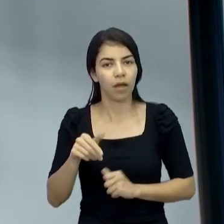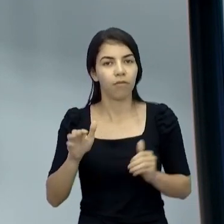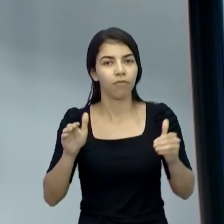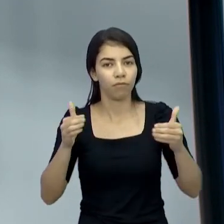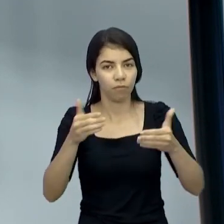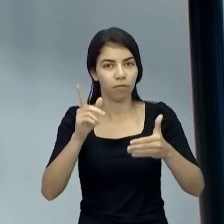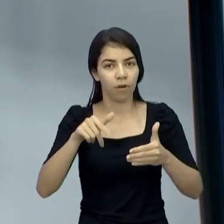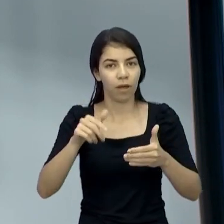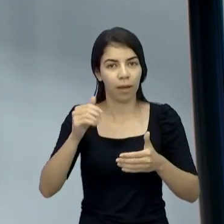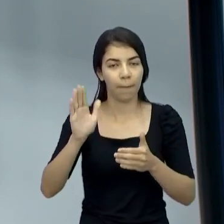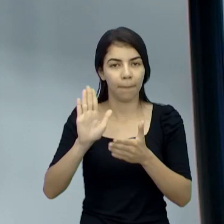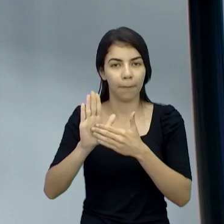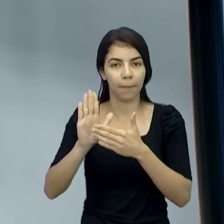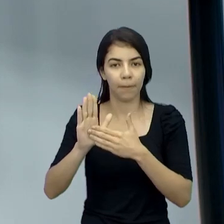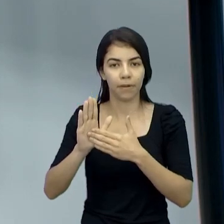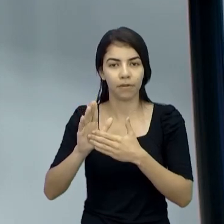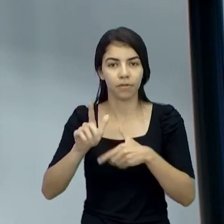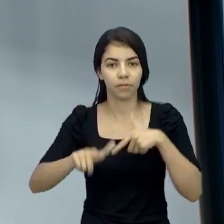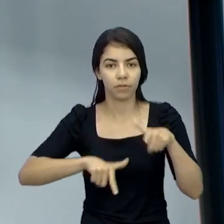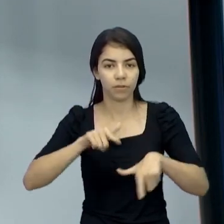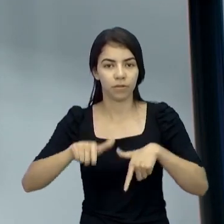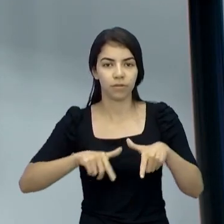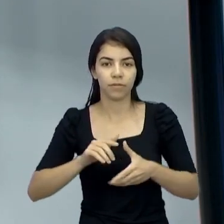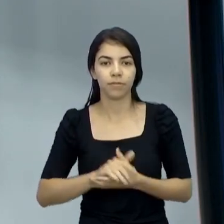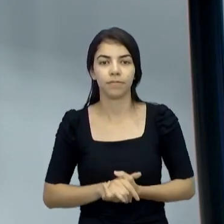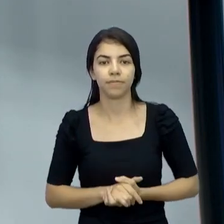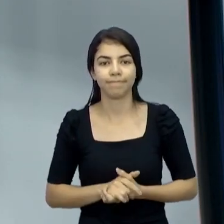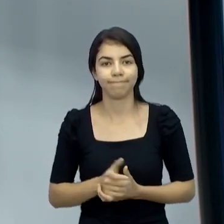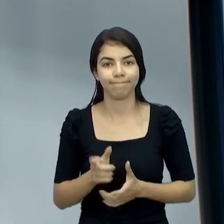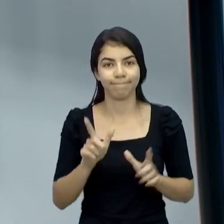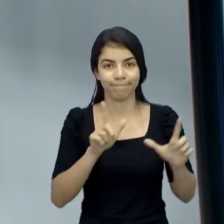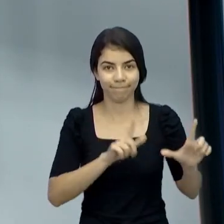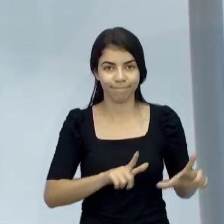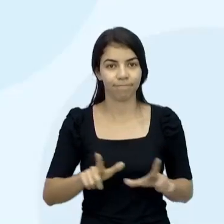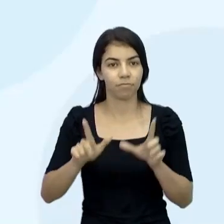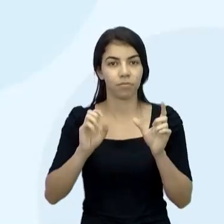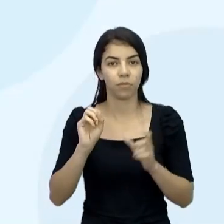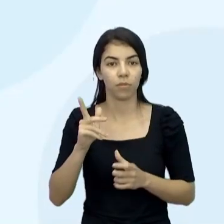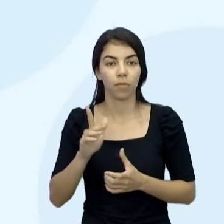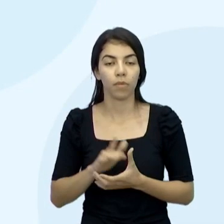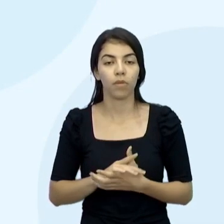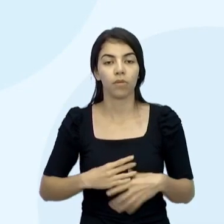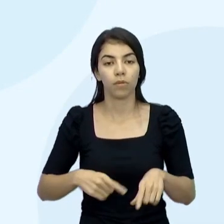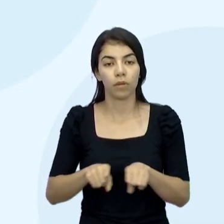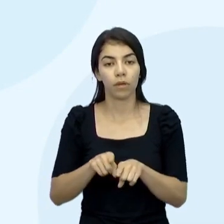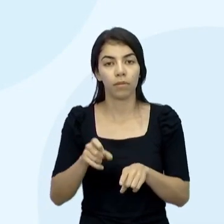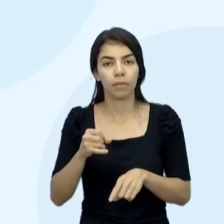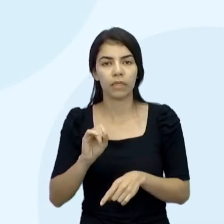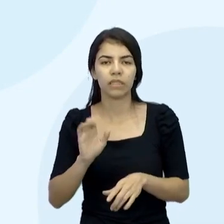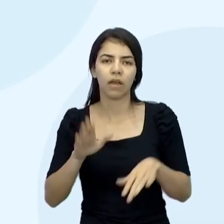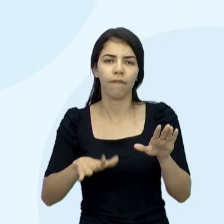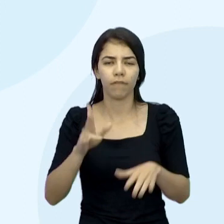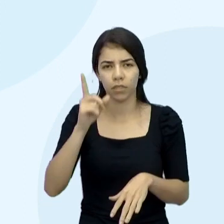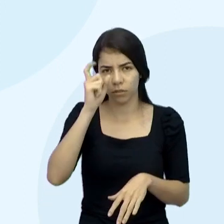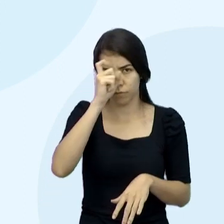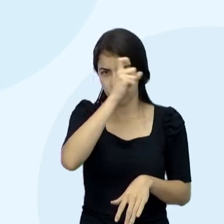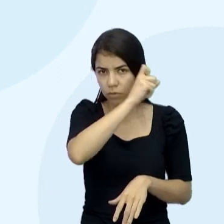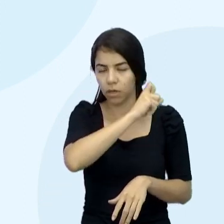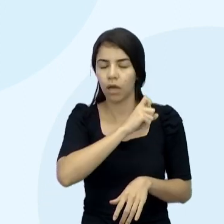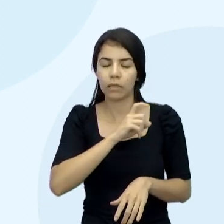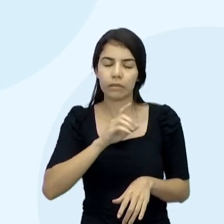é essa a ideia do nosso trabalho. Deixa eu pegar o passador aqui, ok? Bom, caso tenha dificuldade aí,